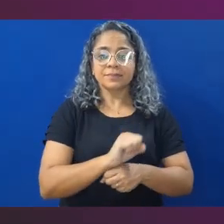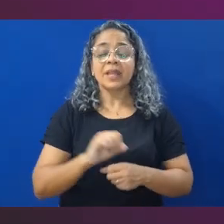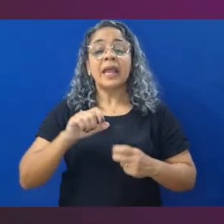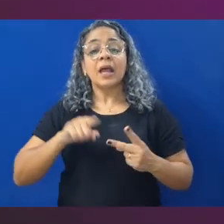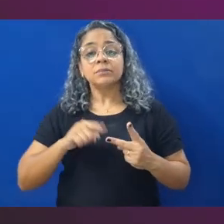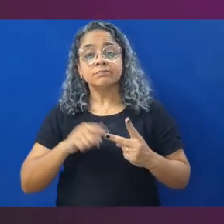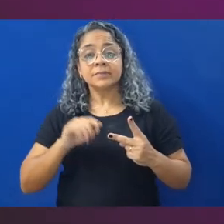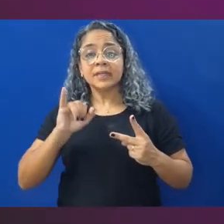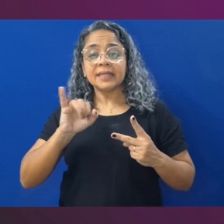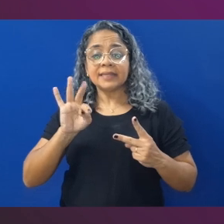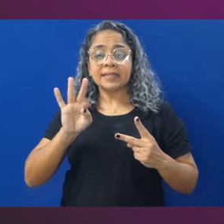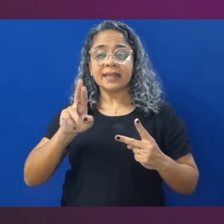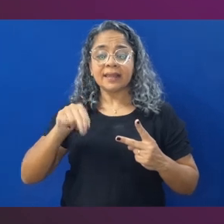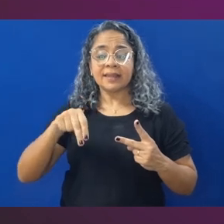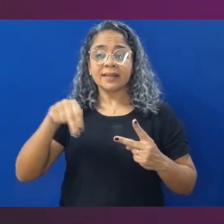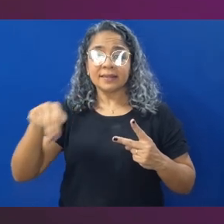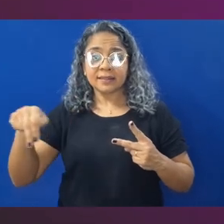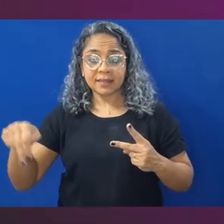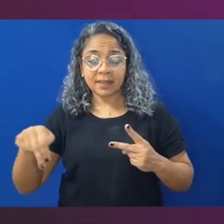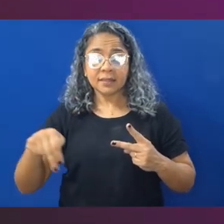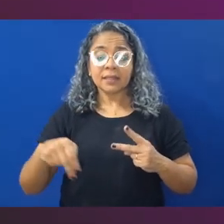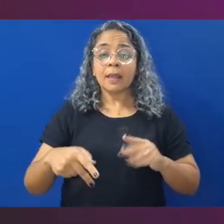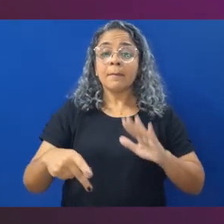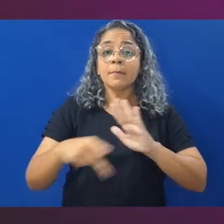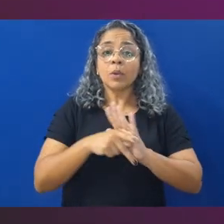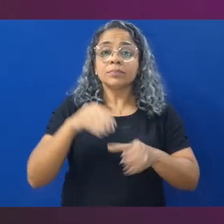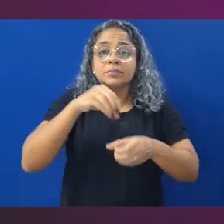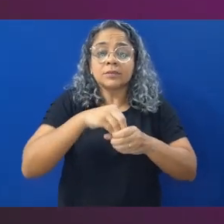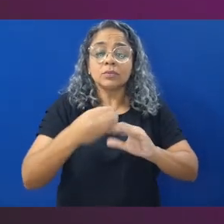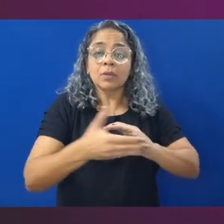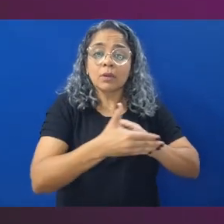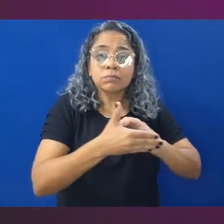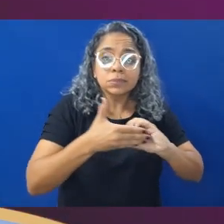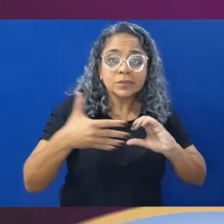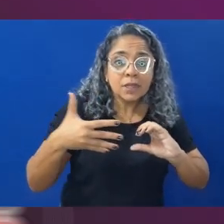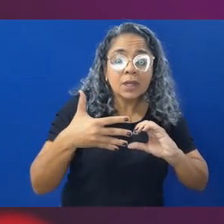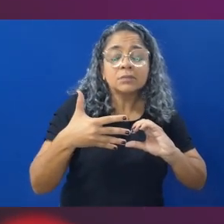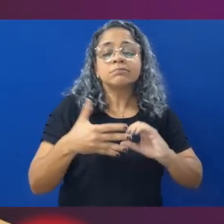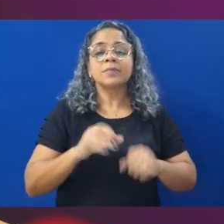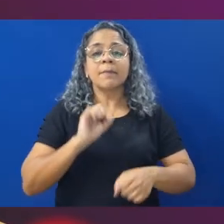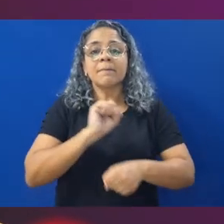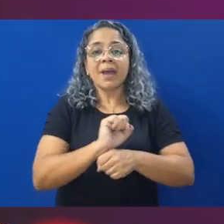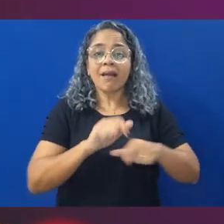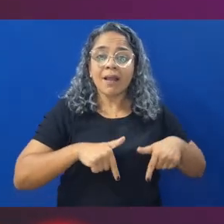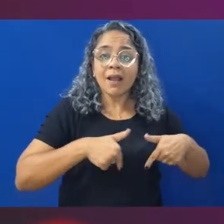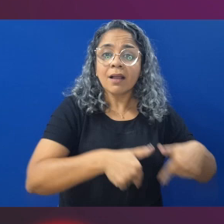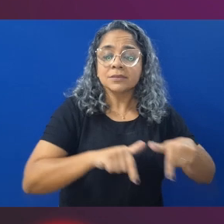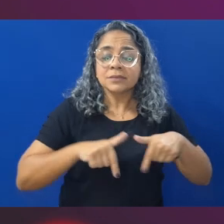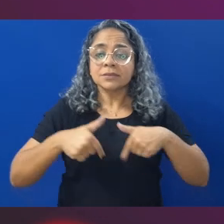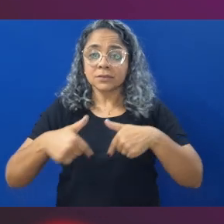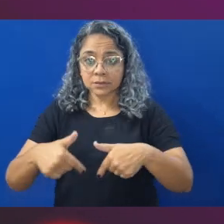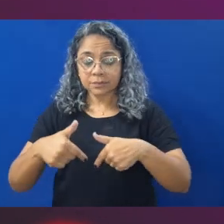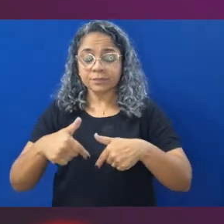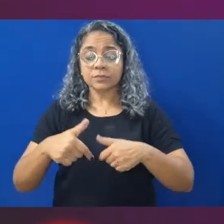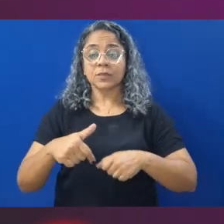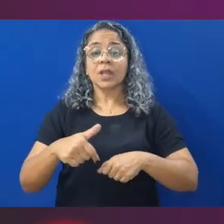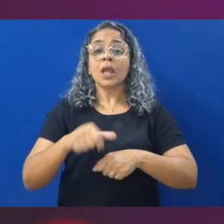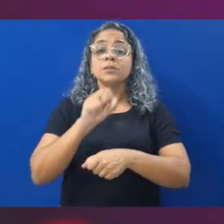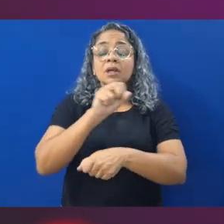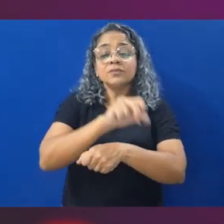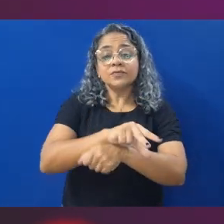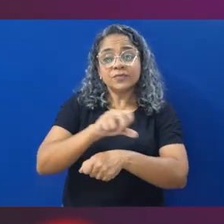que se ligam diretamente à transcriptase reversa e impedem sua ação. Para impedir a ligação do DNA viral à